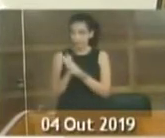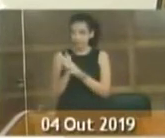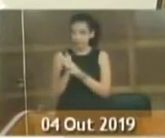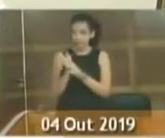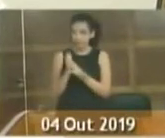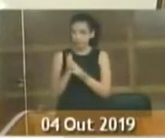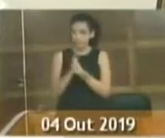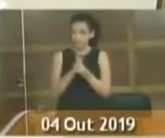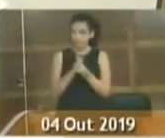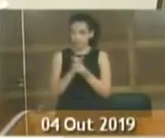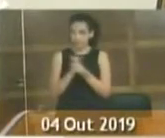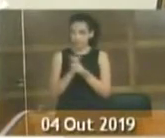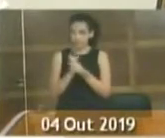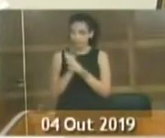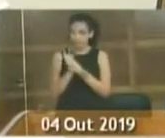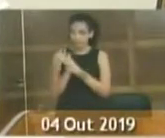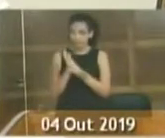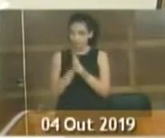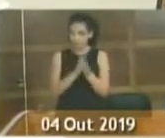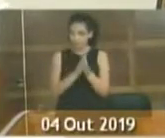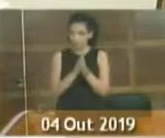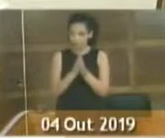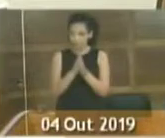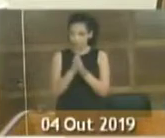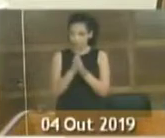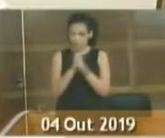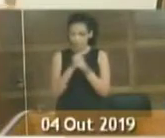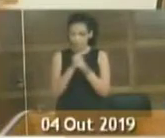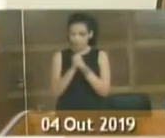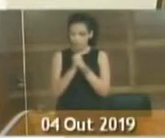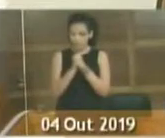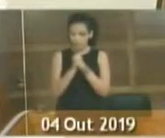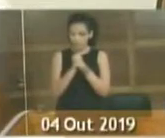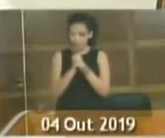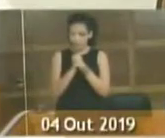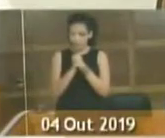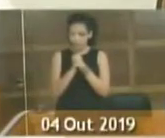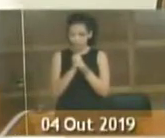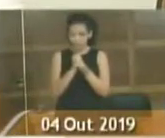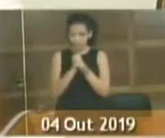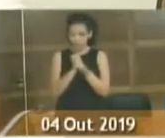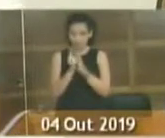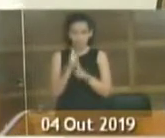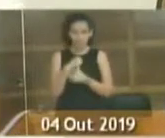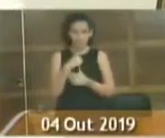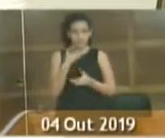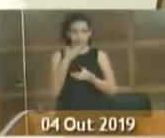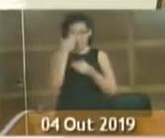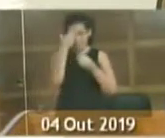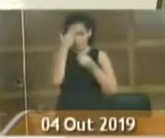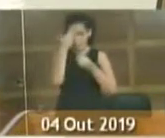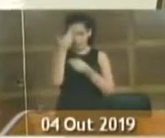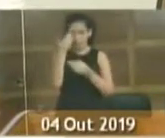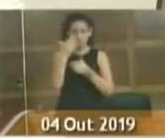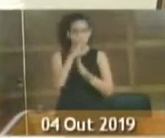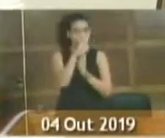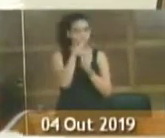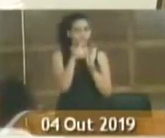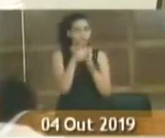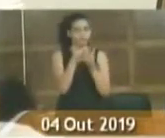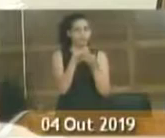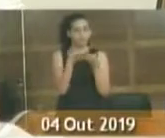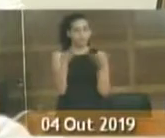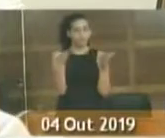doação também. E eu vou falar agora para finalizar. Eu quero agradecer, tá, a todos